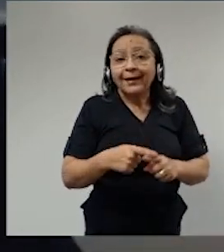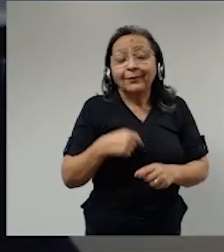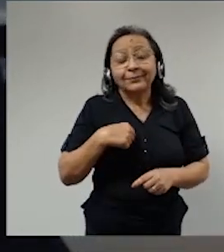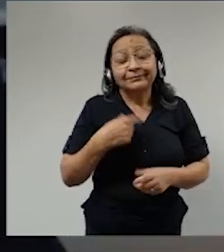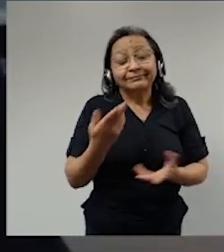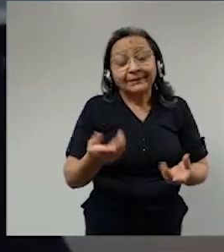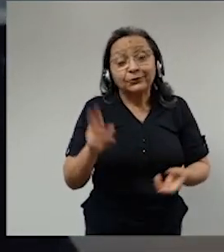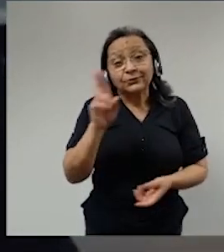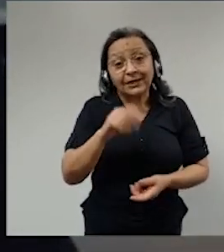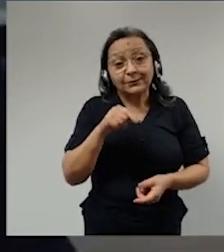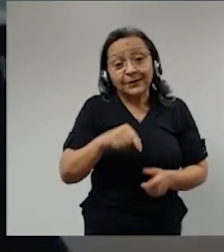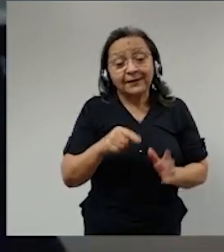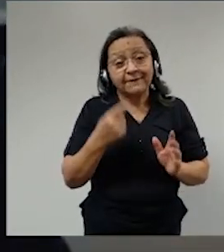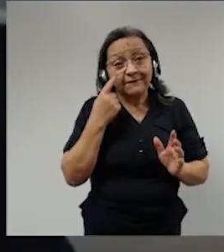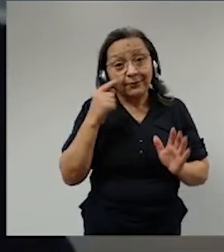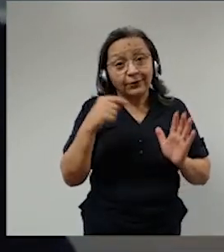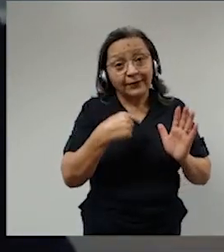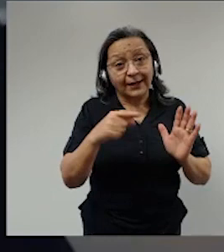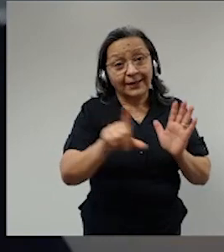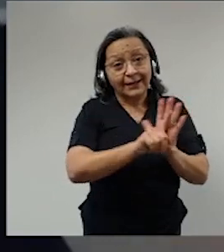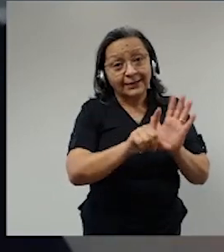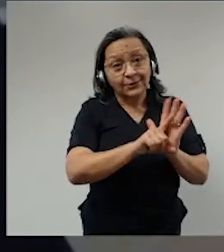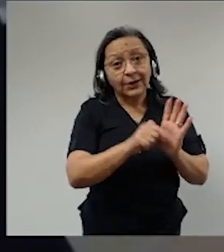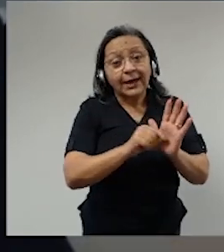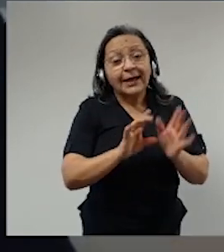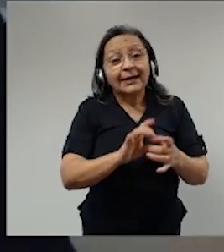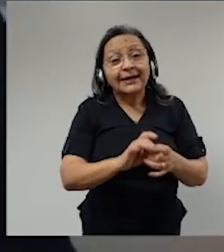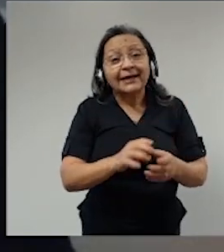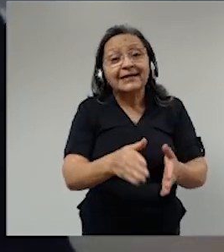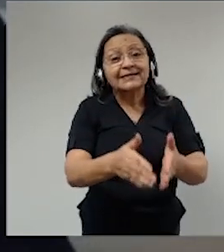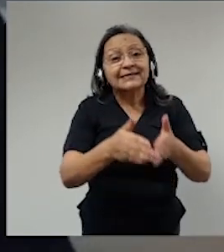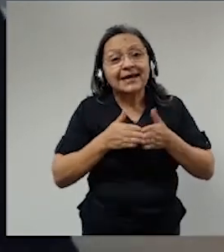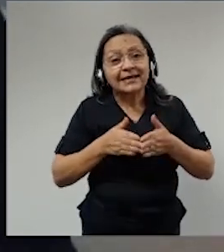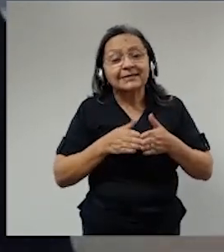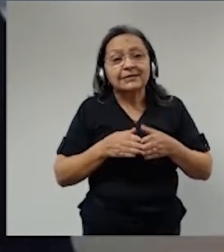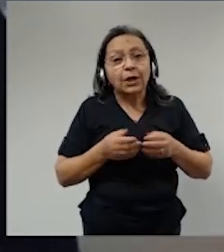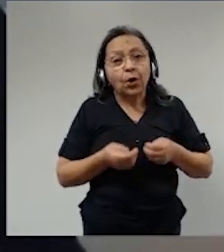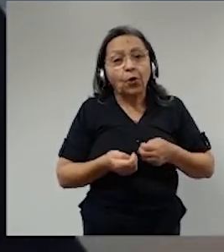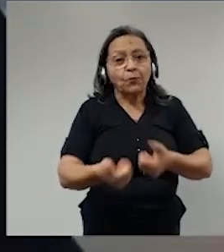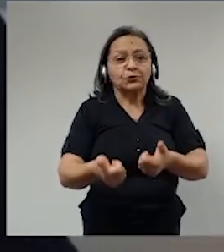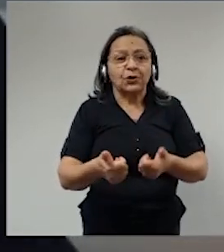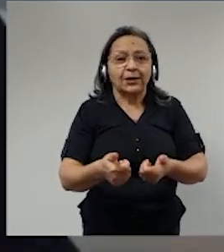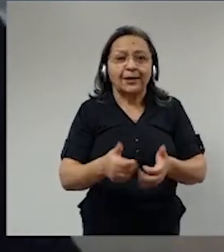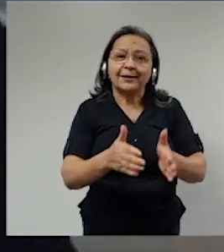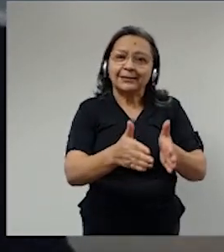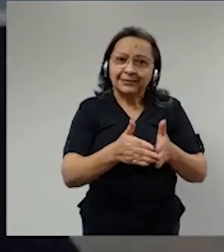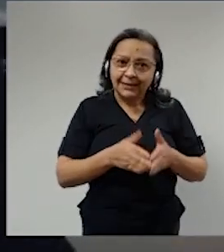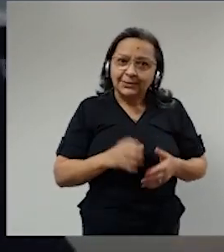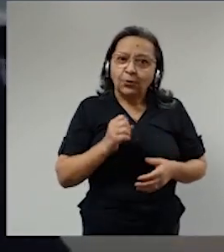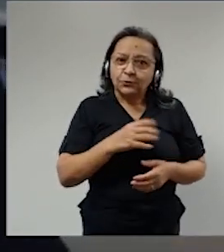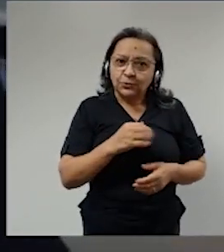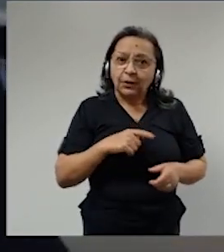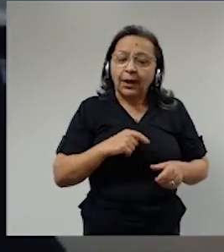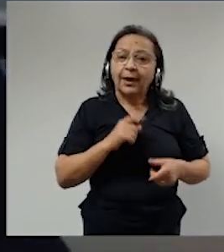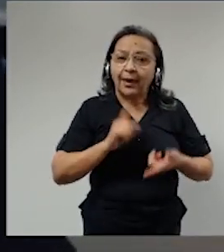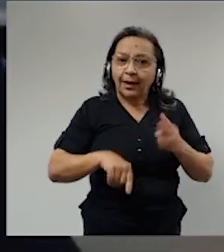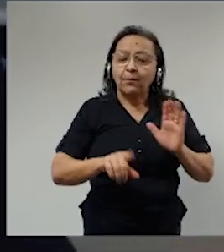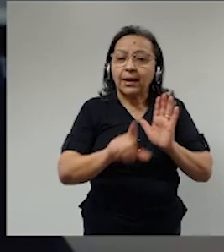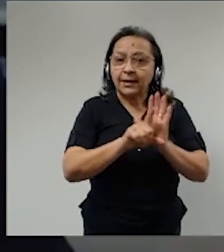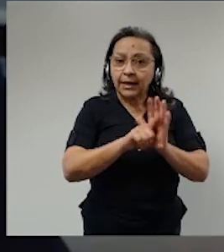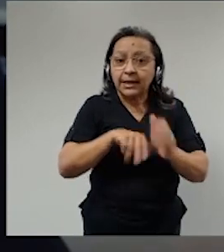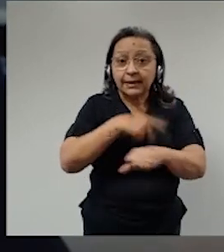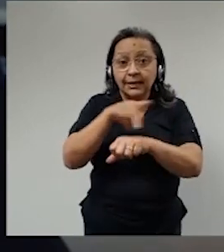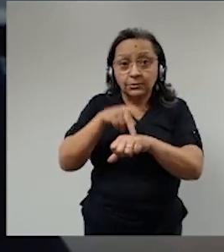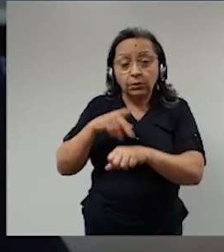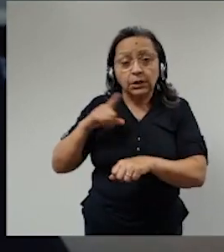temos na legislação, que são as licenças compulsórias. Aliás, as licenças compulsórias são um instrumento internacional